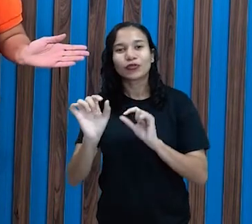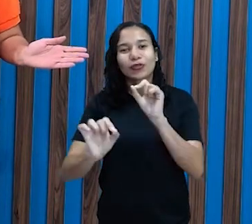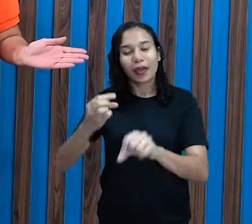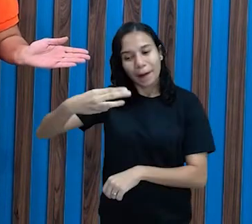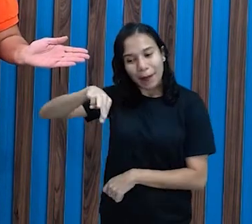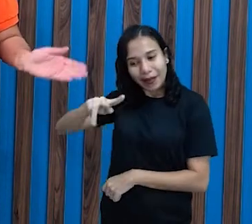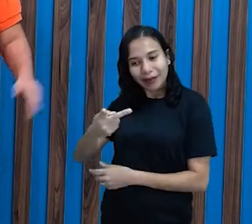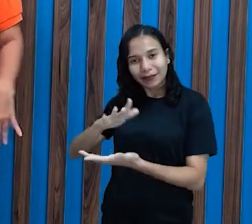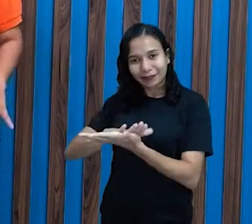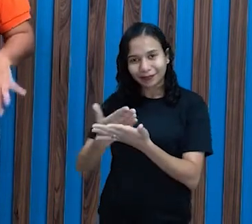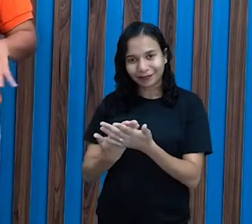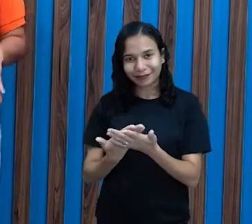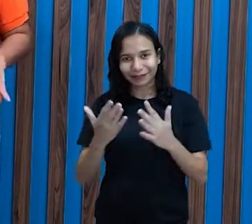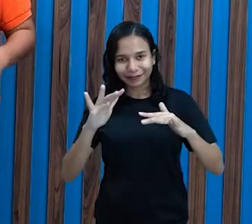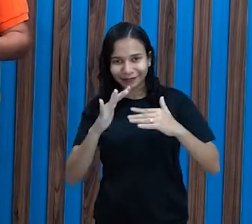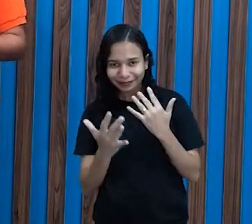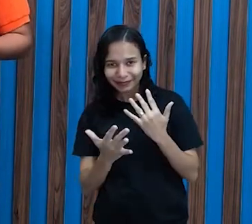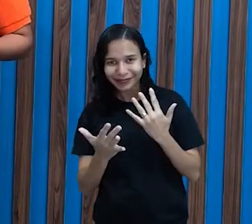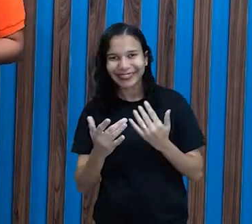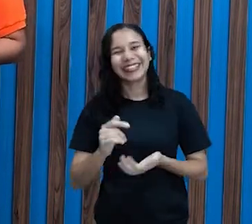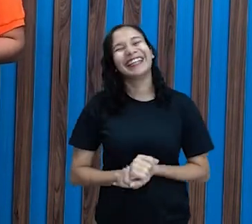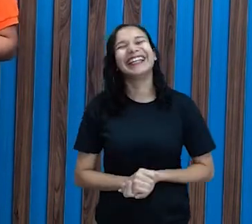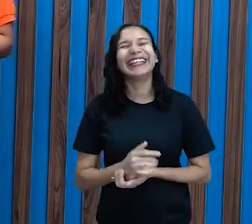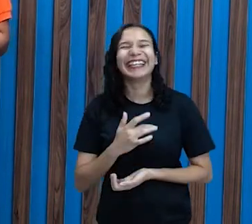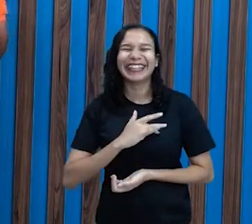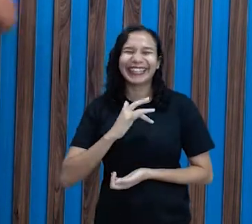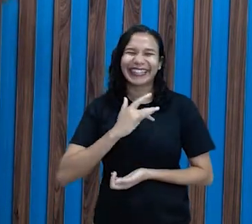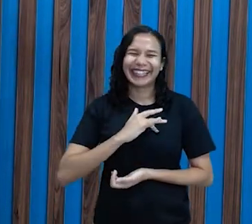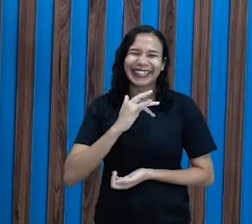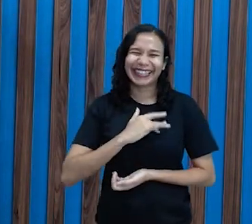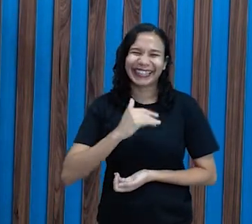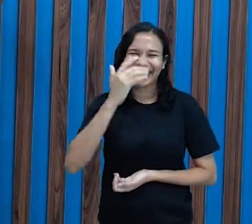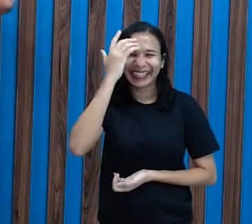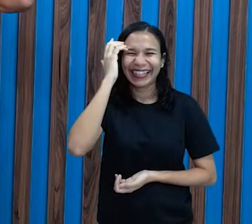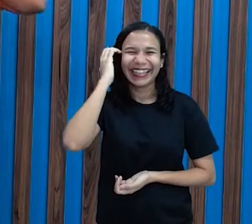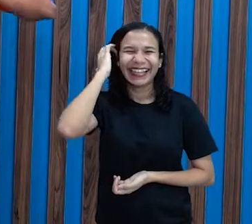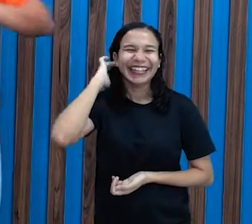Helena, a pobre.